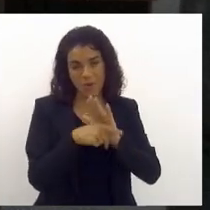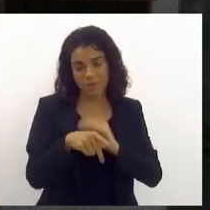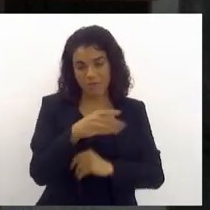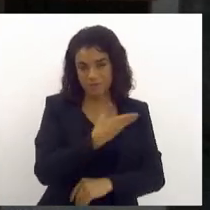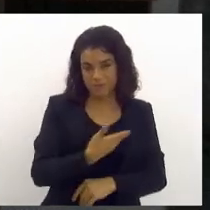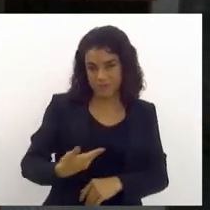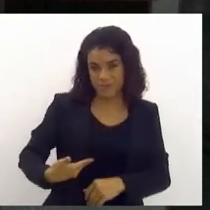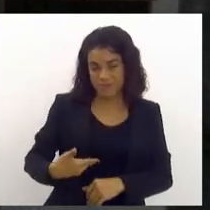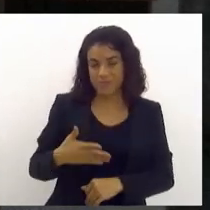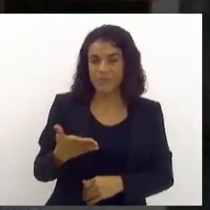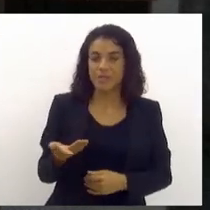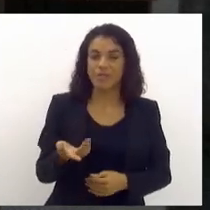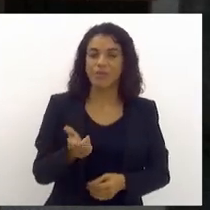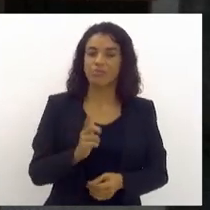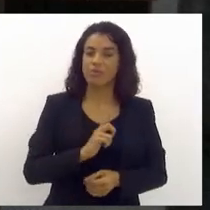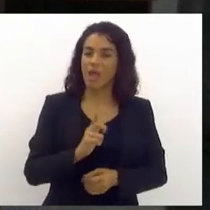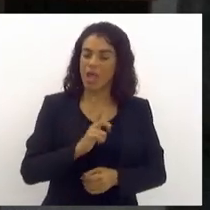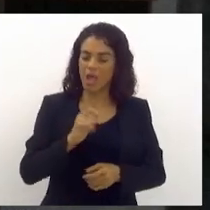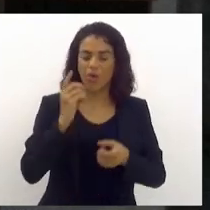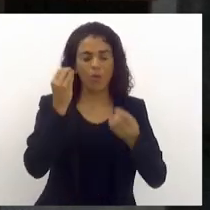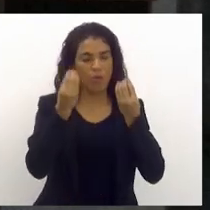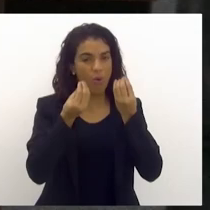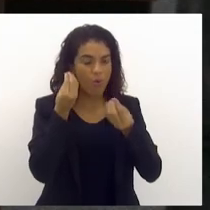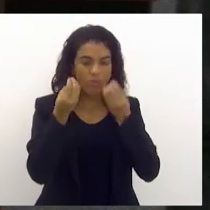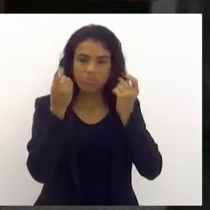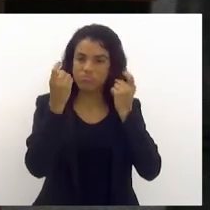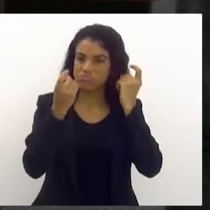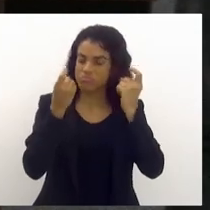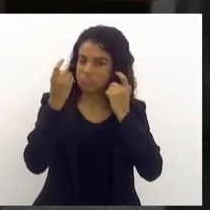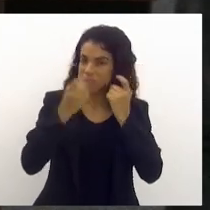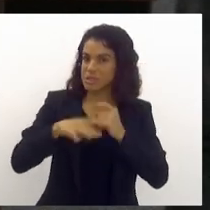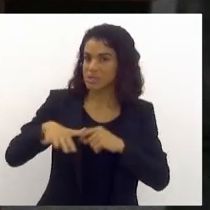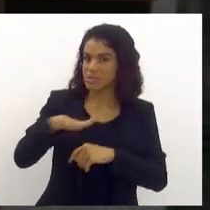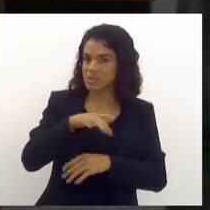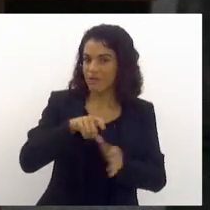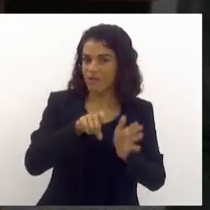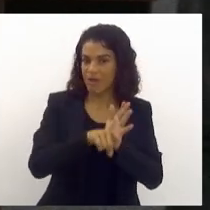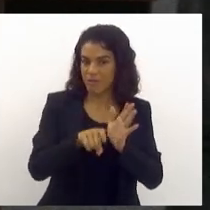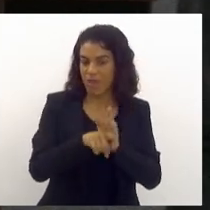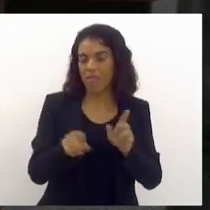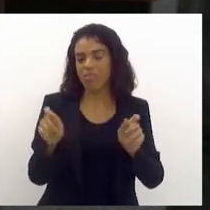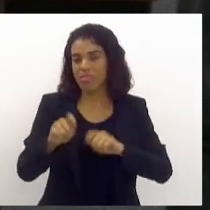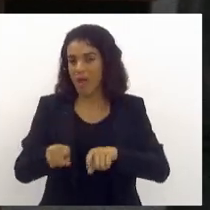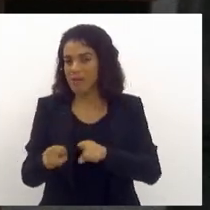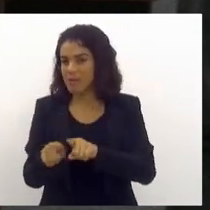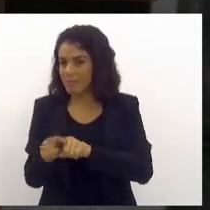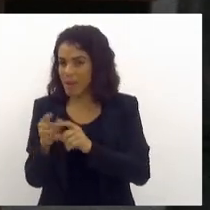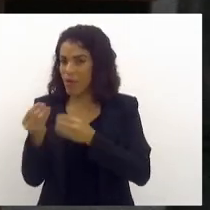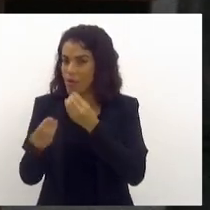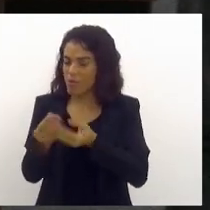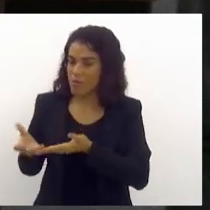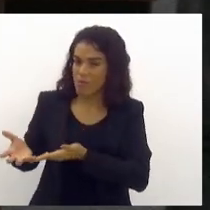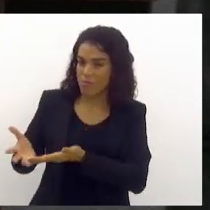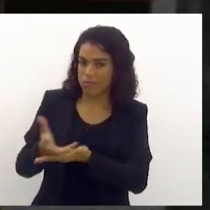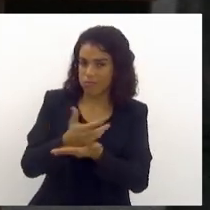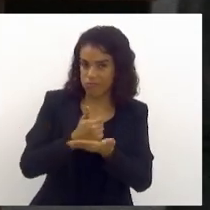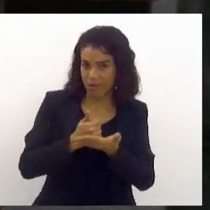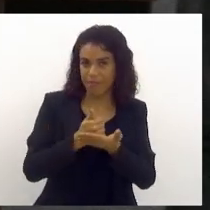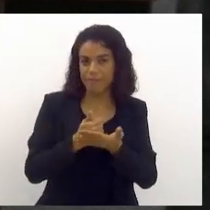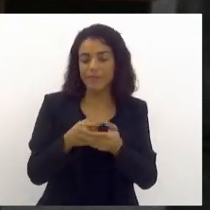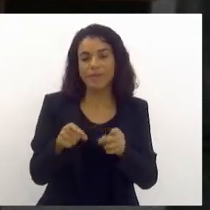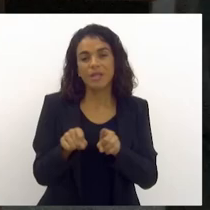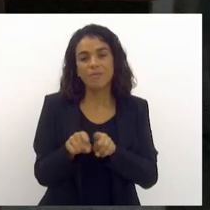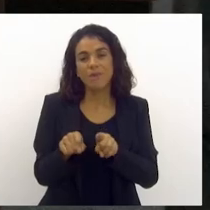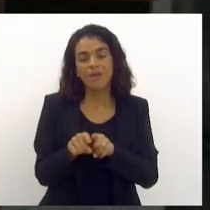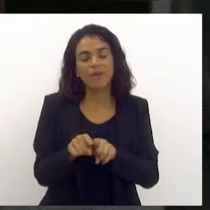seja, há como se preocupar com a situação fiscal, há como arrecadar de outras formas, e, ao nosso ver, não